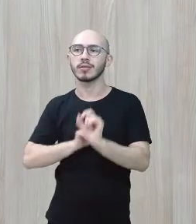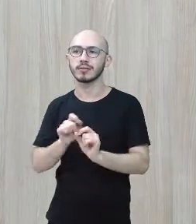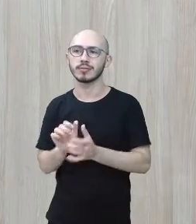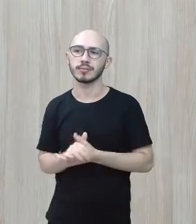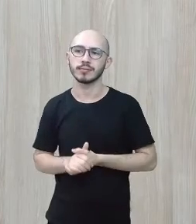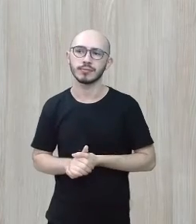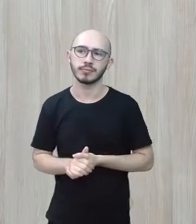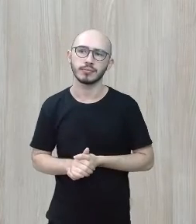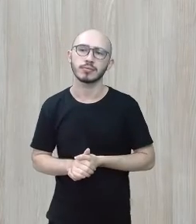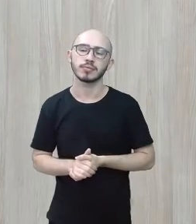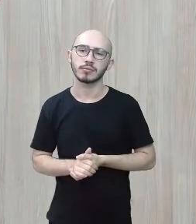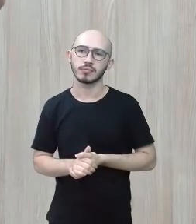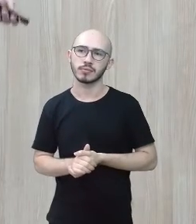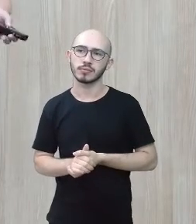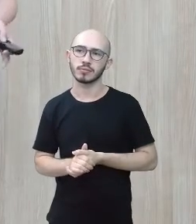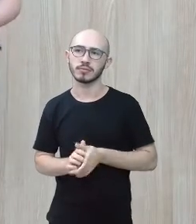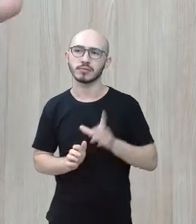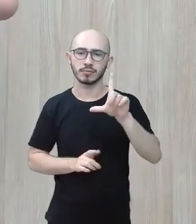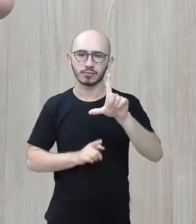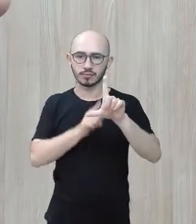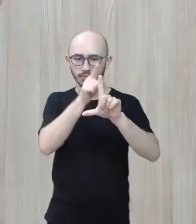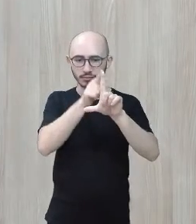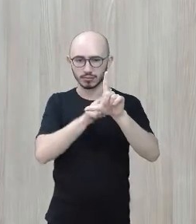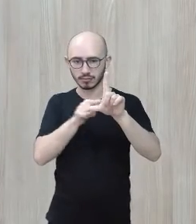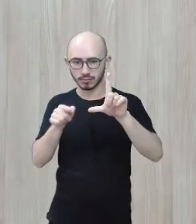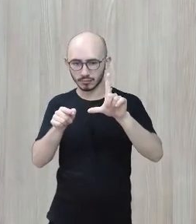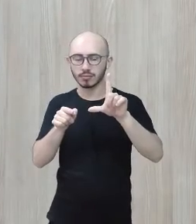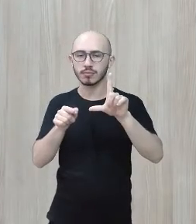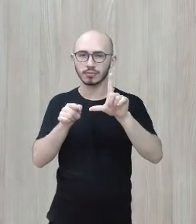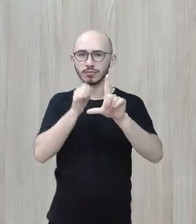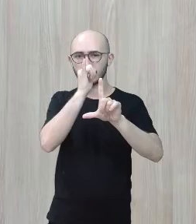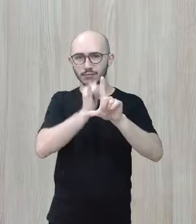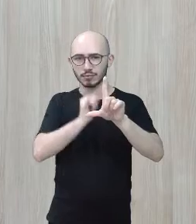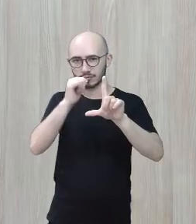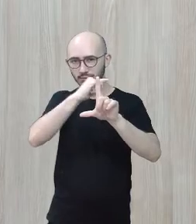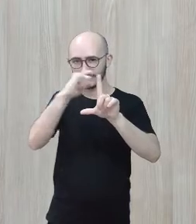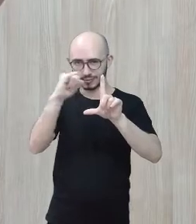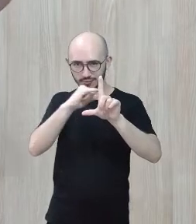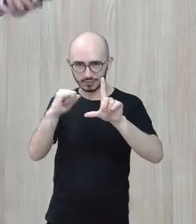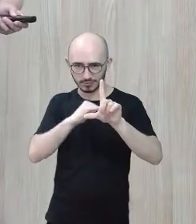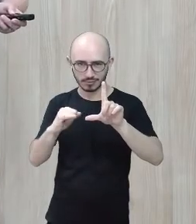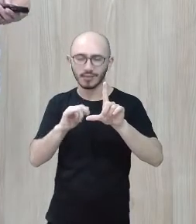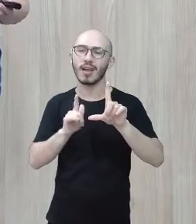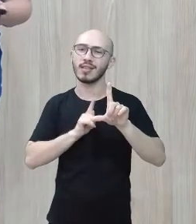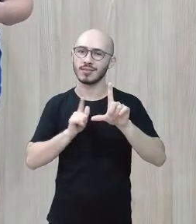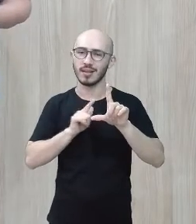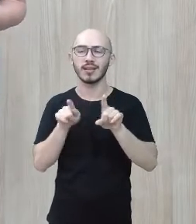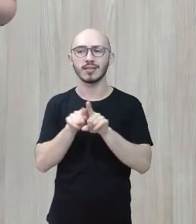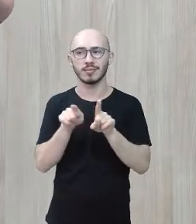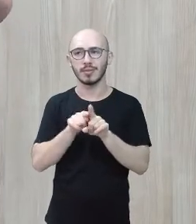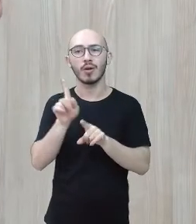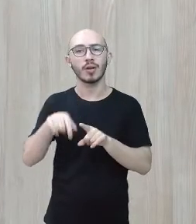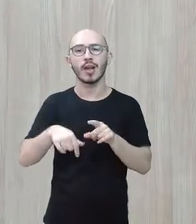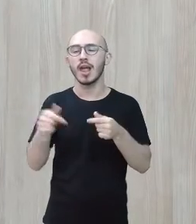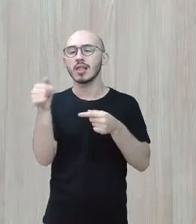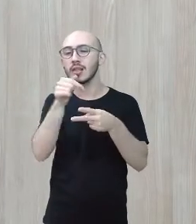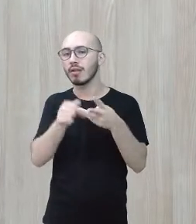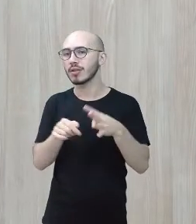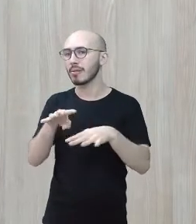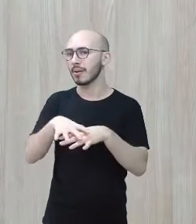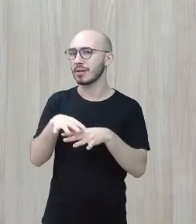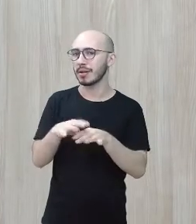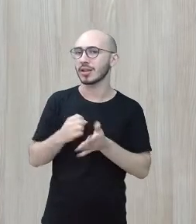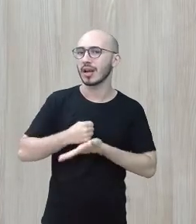quadriculada. Então, para que a gente consiga perceber as alturas e as organizações, tem aí vários elementos matemáticos que te ajudam.